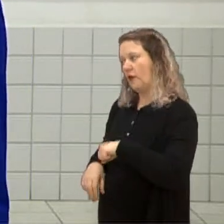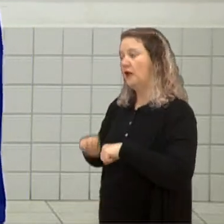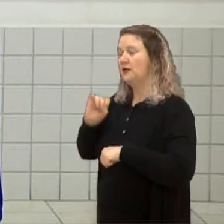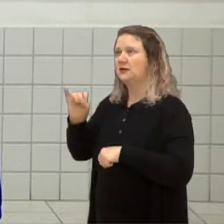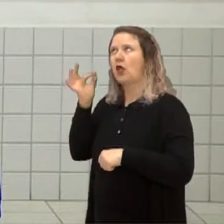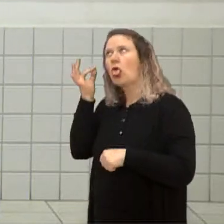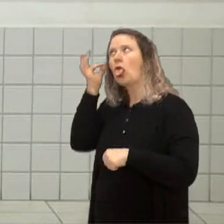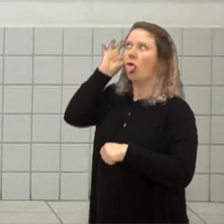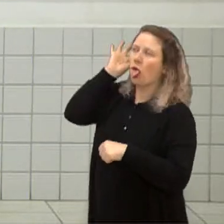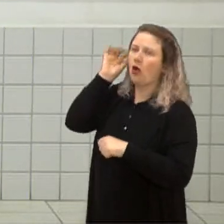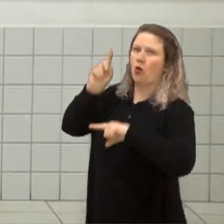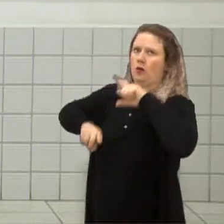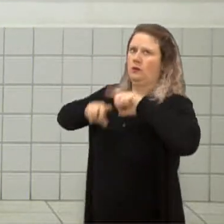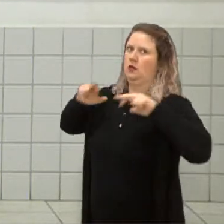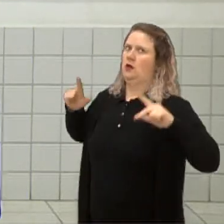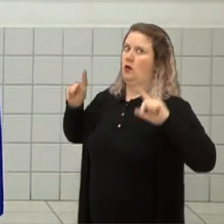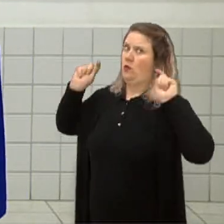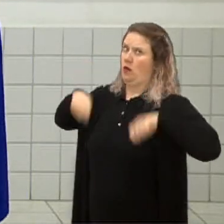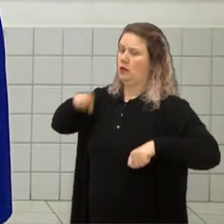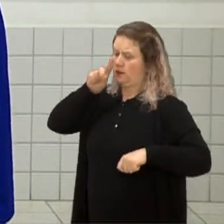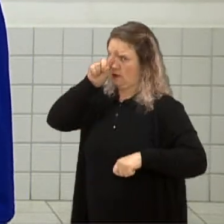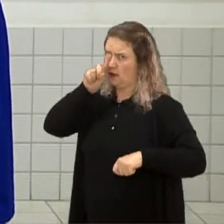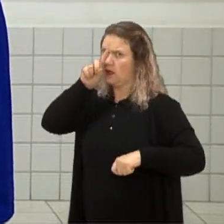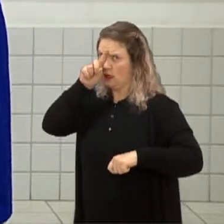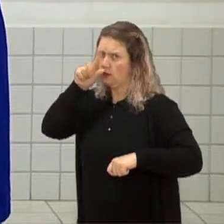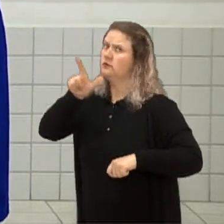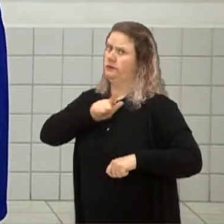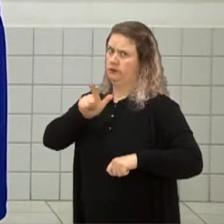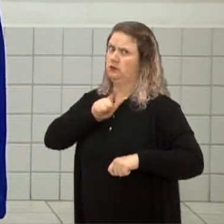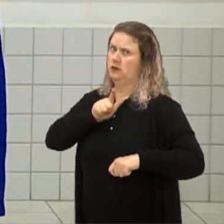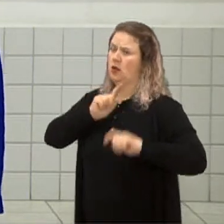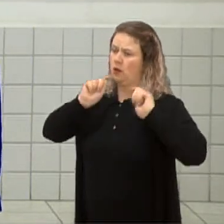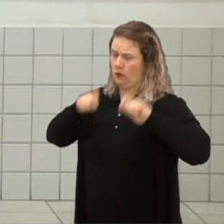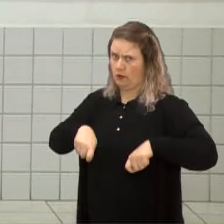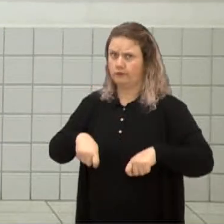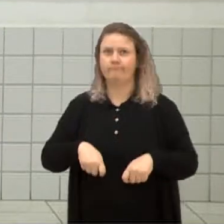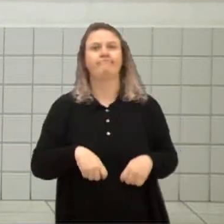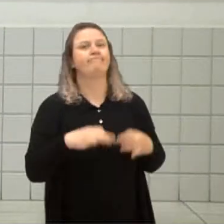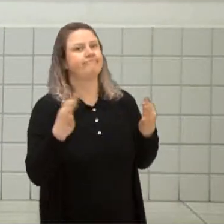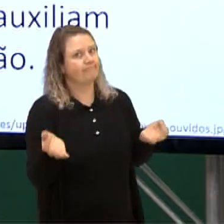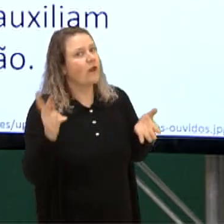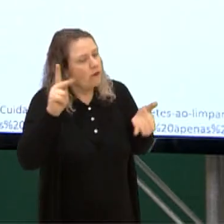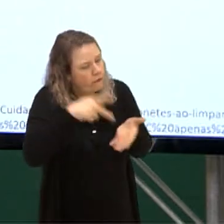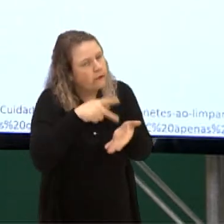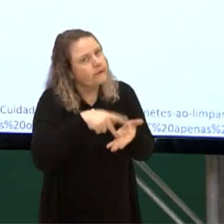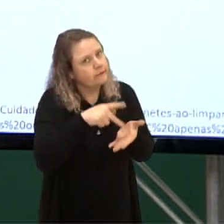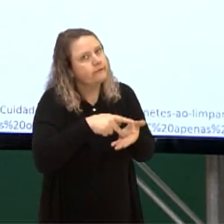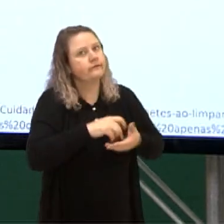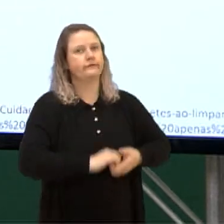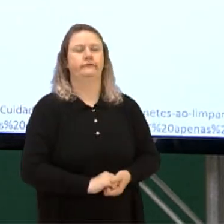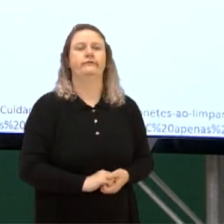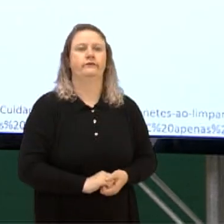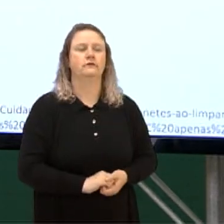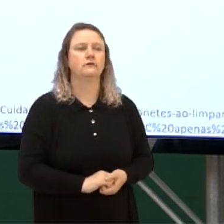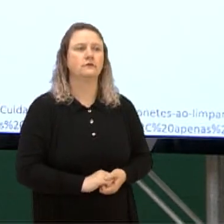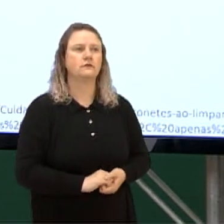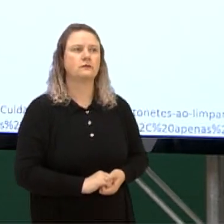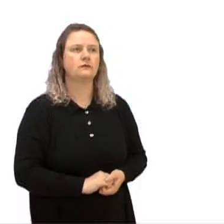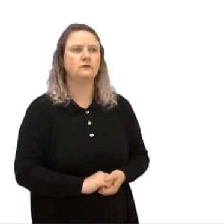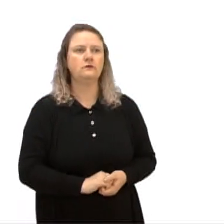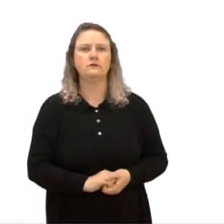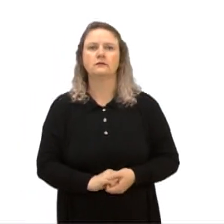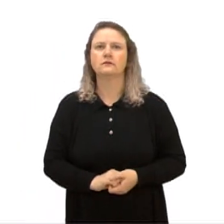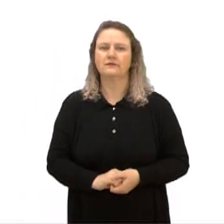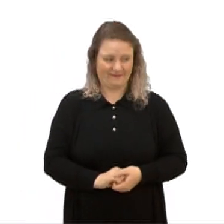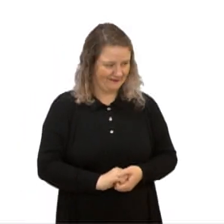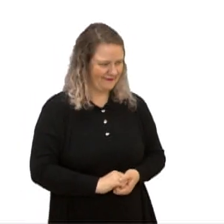do ouvido, pode ser que você danifique a estrutura. Perfeito, eu posso danificar o tímpano. Então vamos adiante? Vamos Você lá, lê para mas mim?